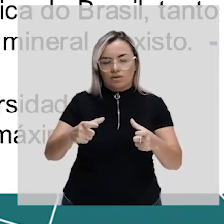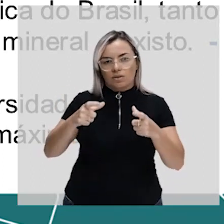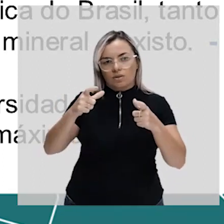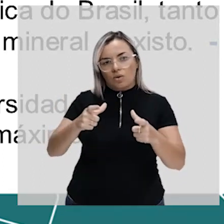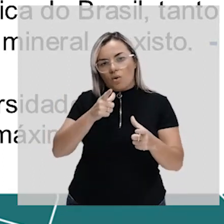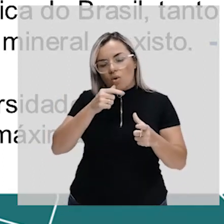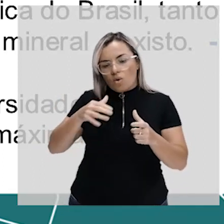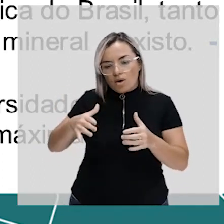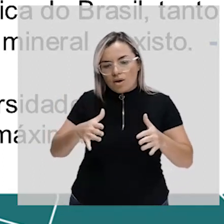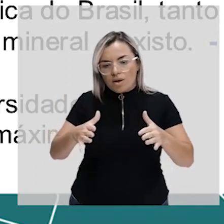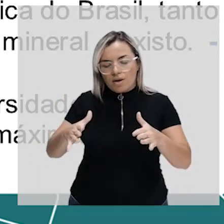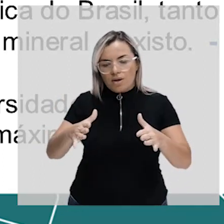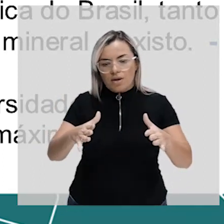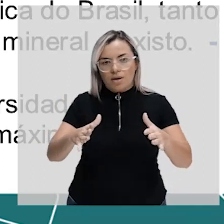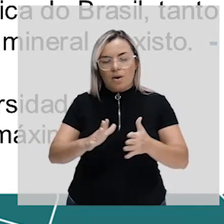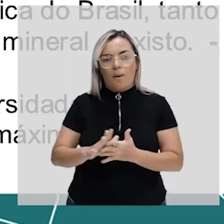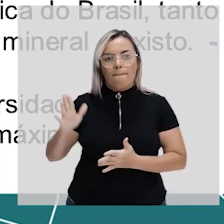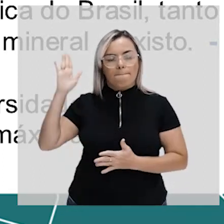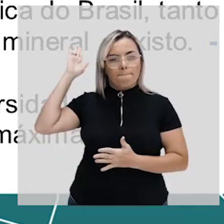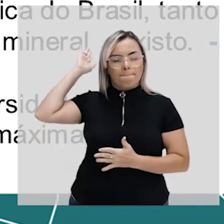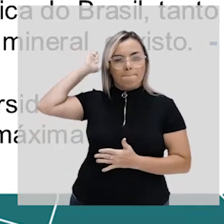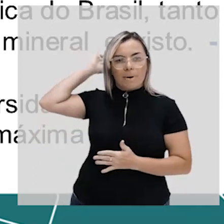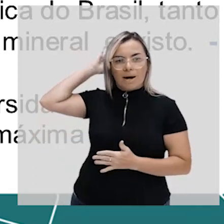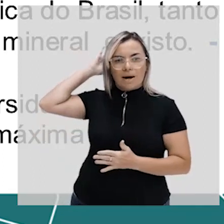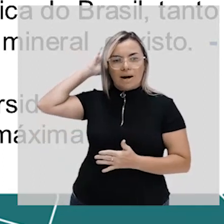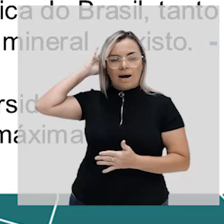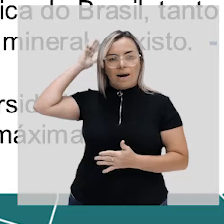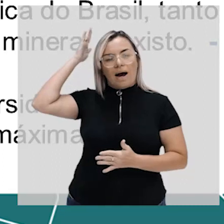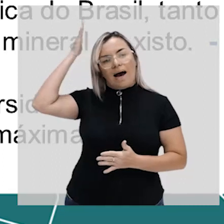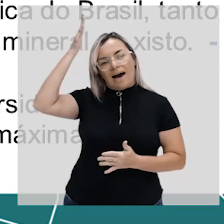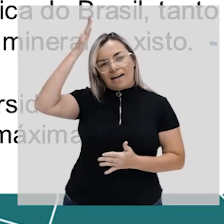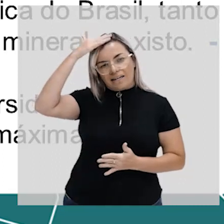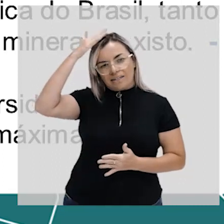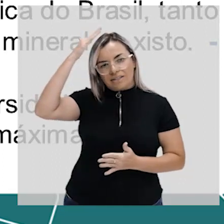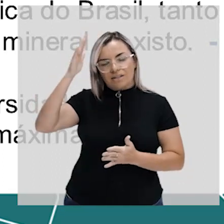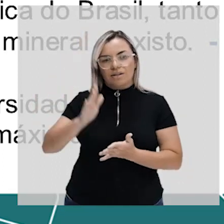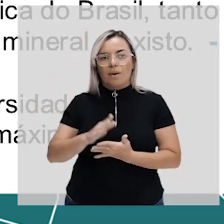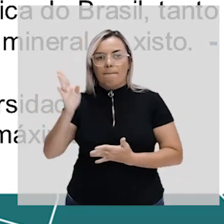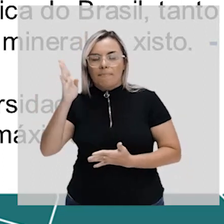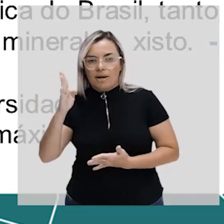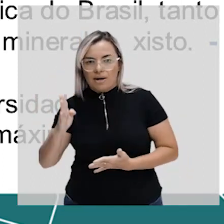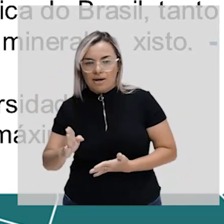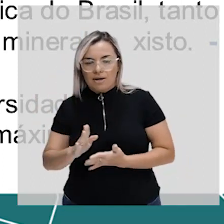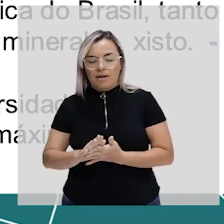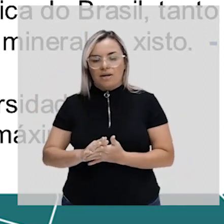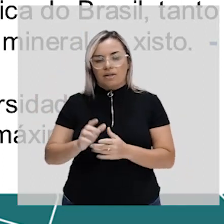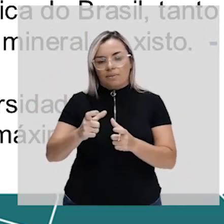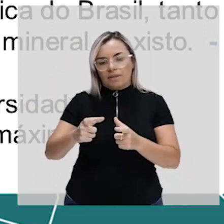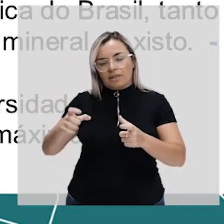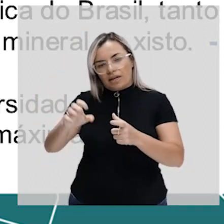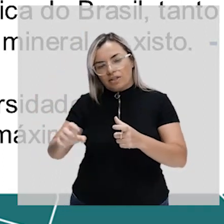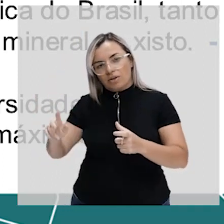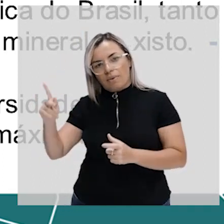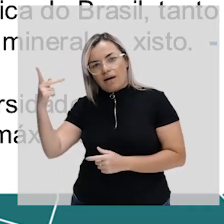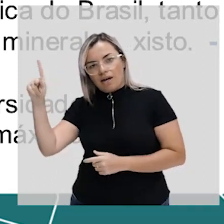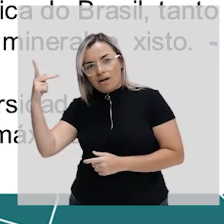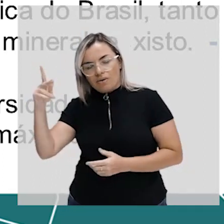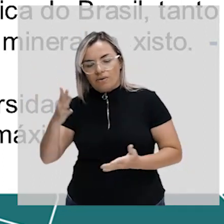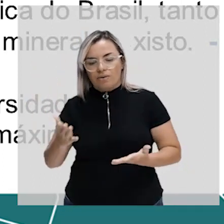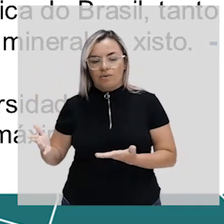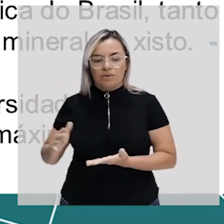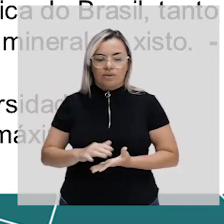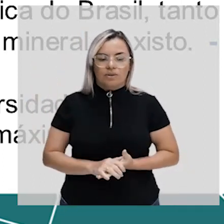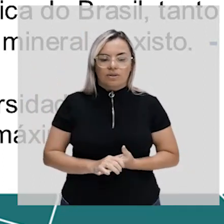do Paraná, galera, tá? Hidrelétrica binacional Brasil-Paraguai, maior parte aqui no Brasil. Além disso, nós vamos ter também